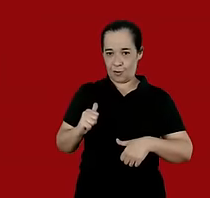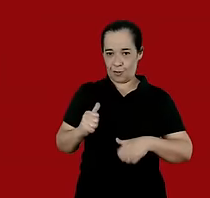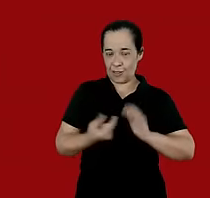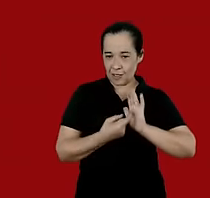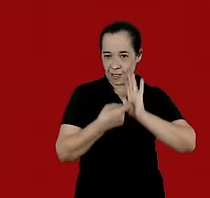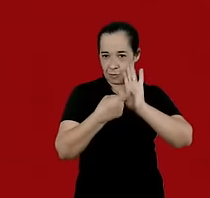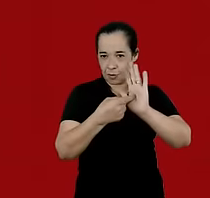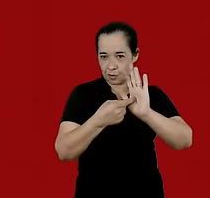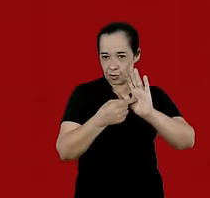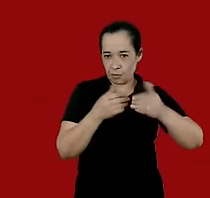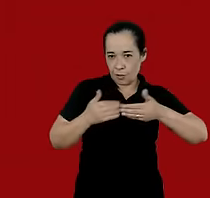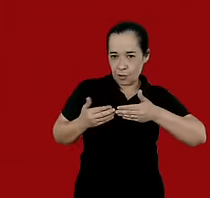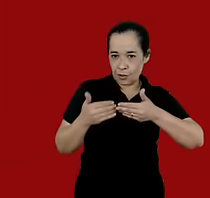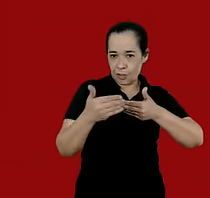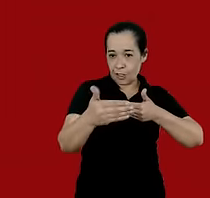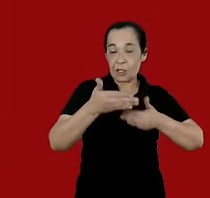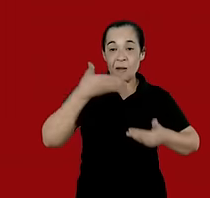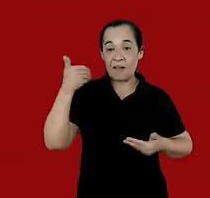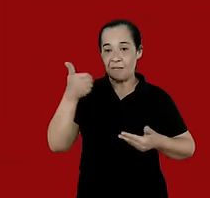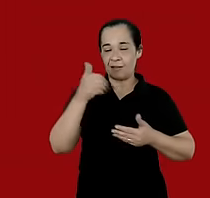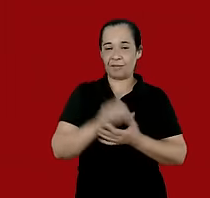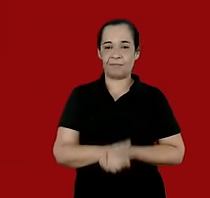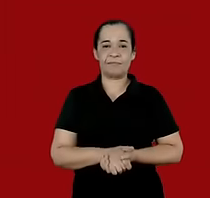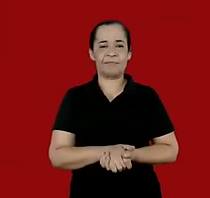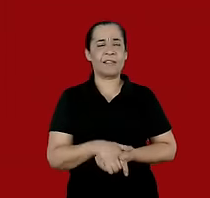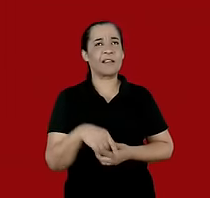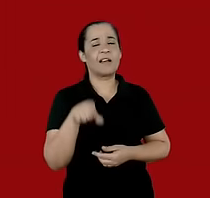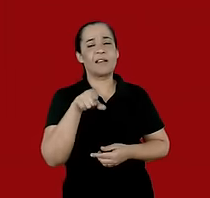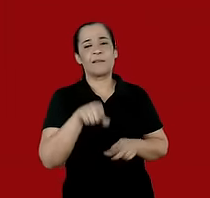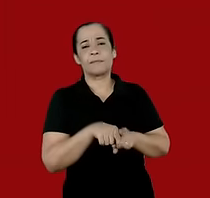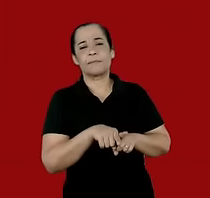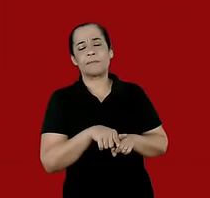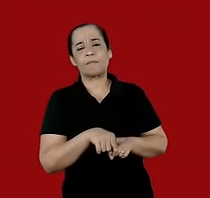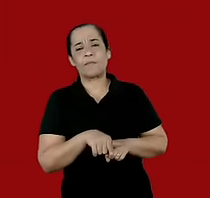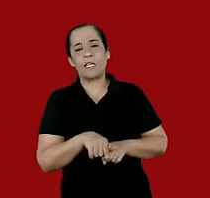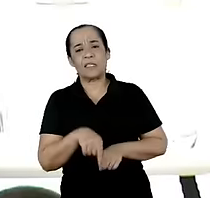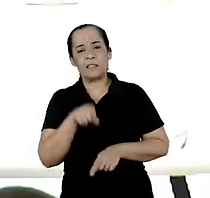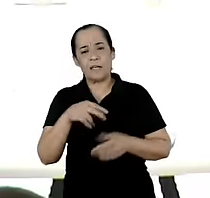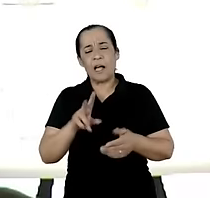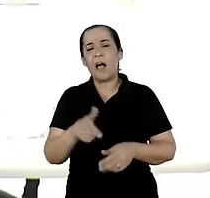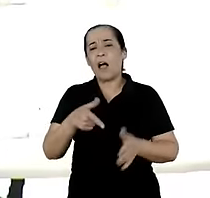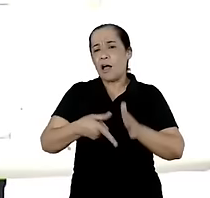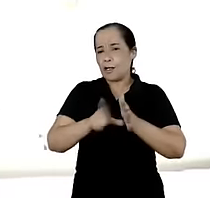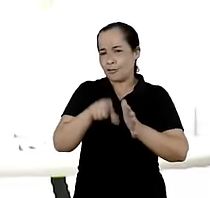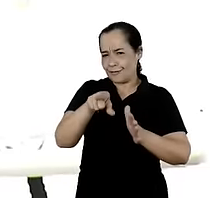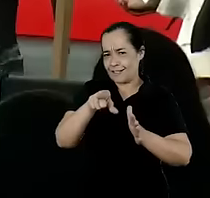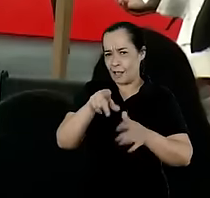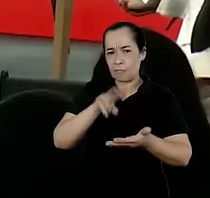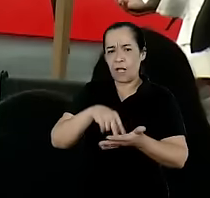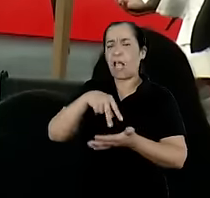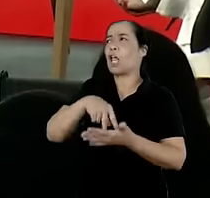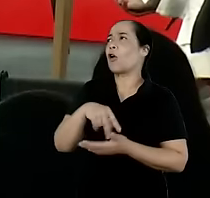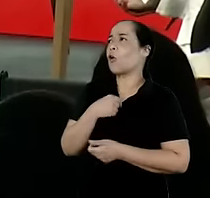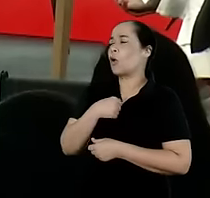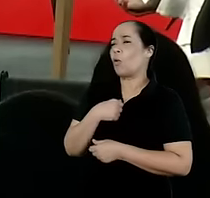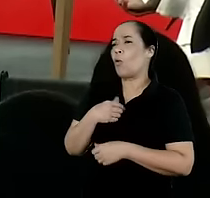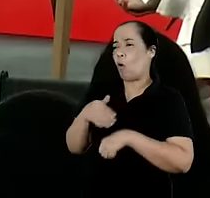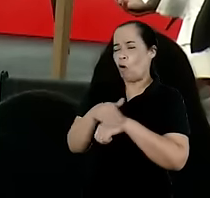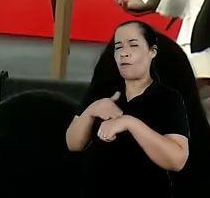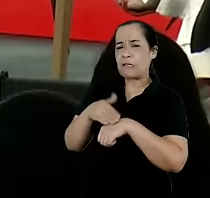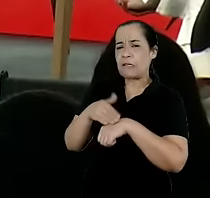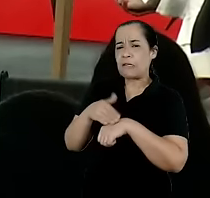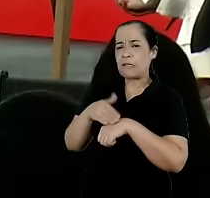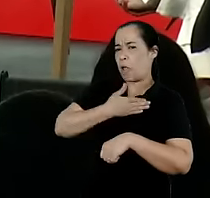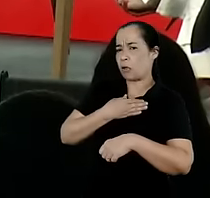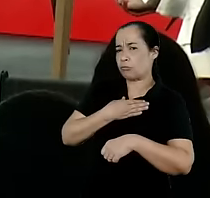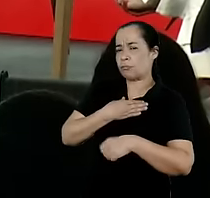pouco melhor Felipe eu tava só para um pouco antes de subir aqui tá conversando com com um colega aqui eh de mercado e E a expectativa